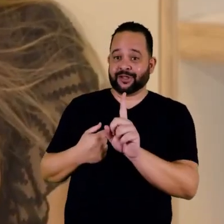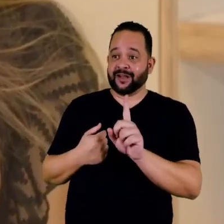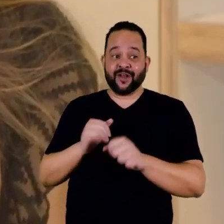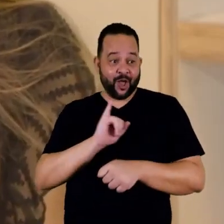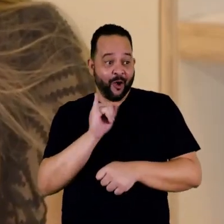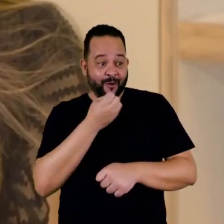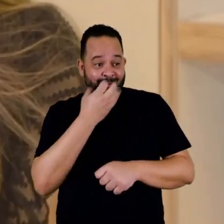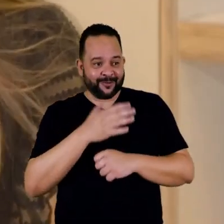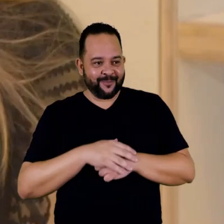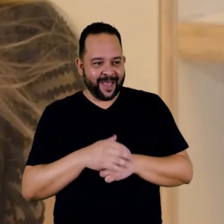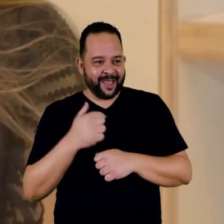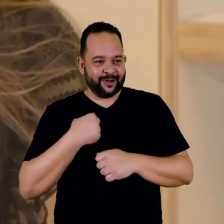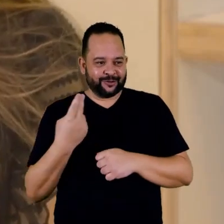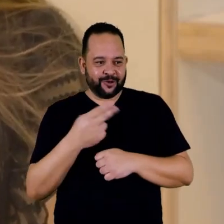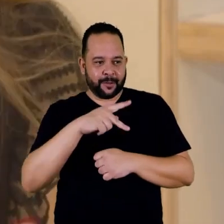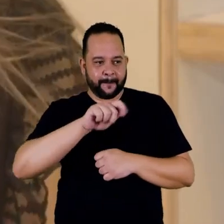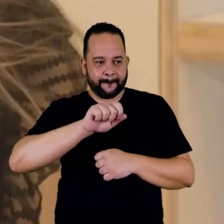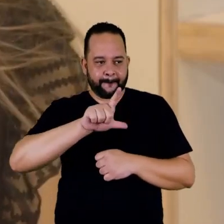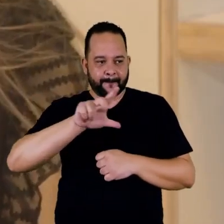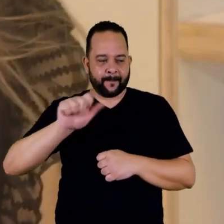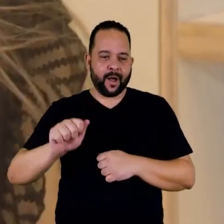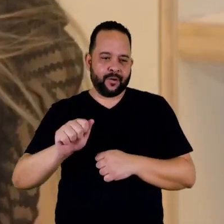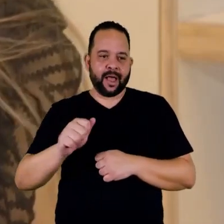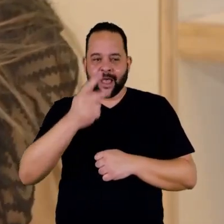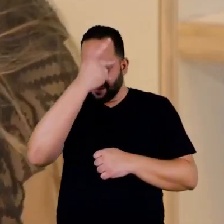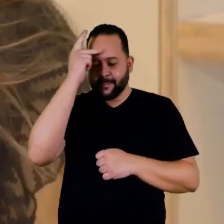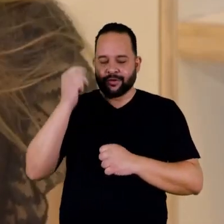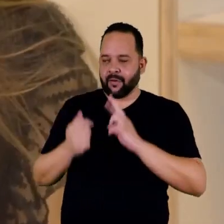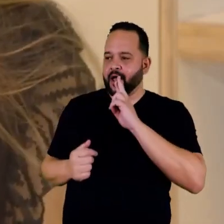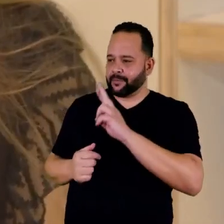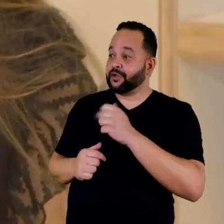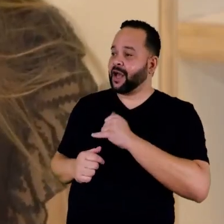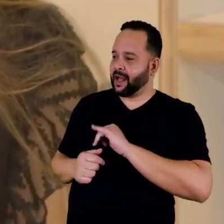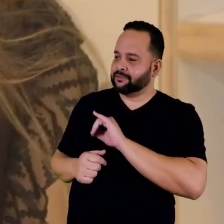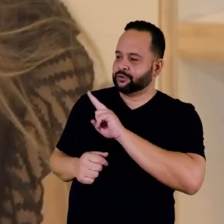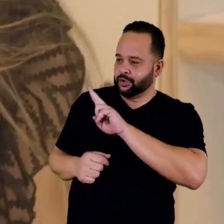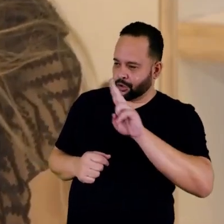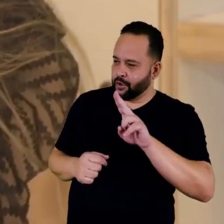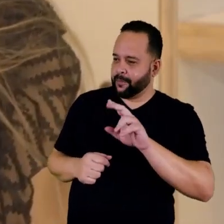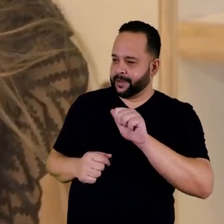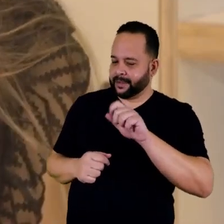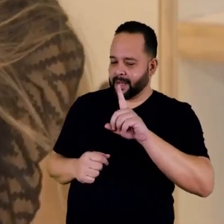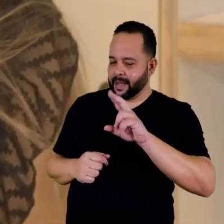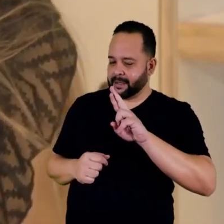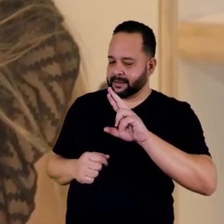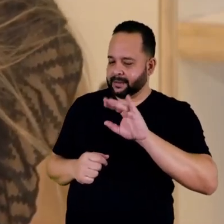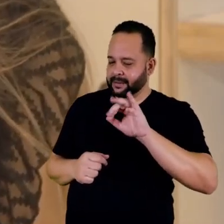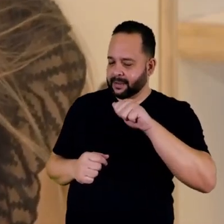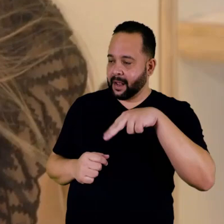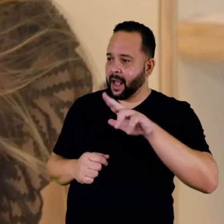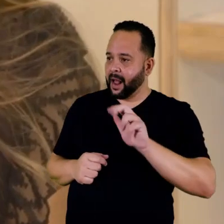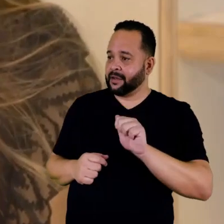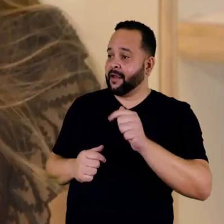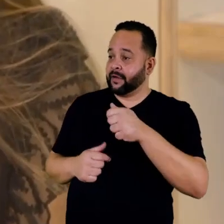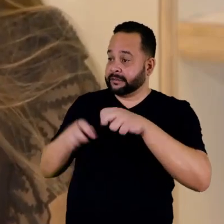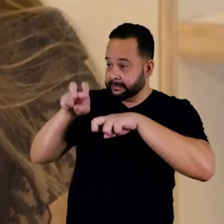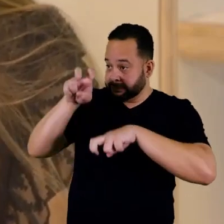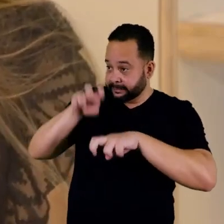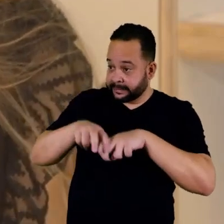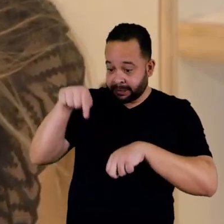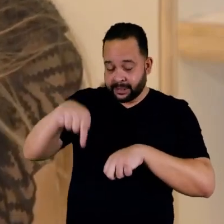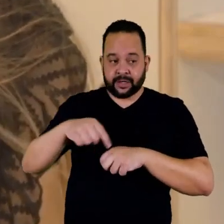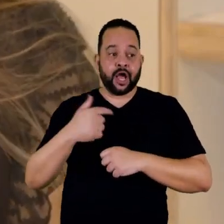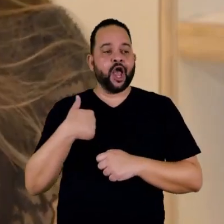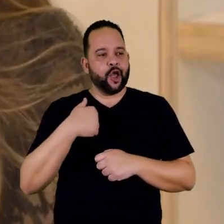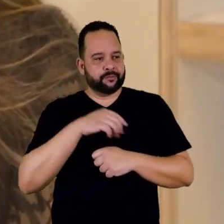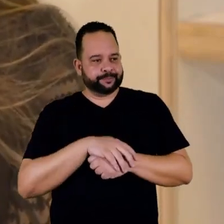Paula aí ela perguntava e seu nome aí a pessoa falava Ah sou a Adriana que era é uma uma grande amiga minha aí ela falou Adriana aceita aqui que eu vou te